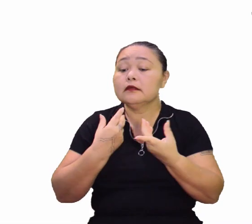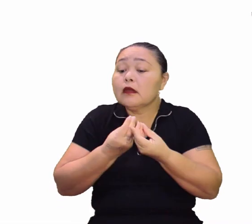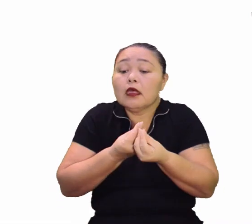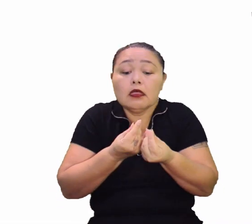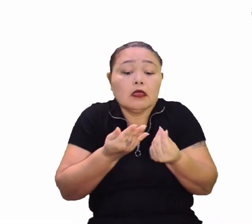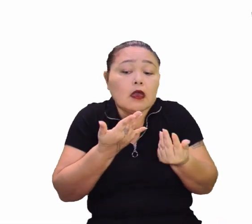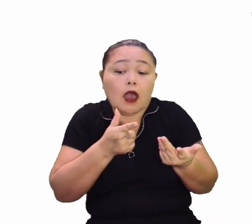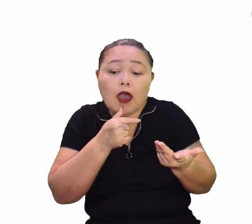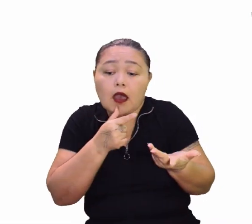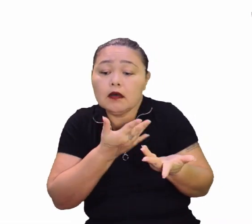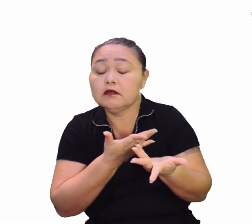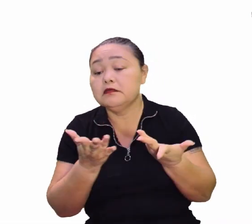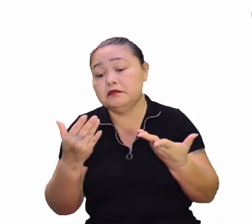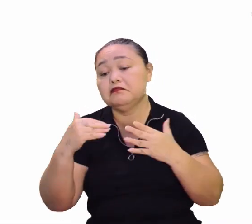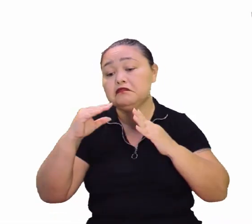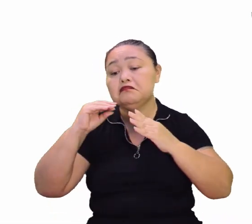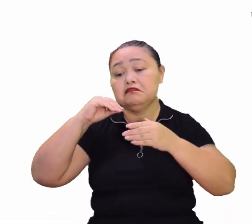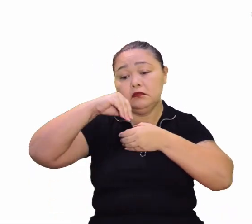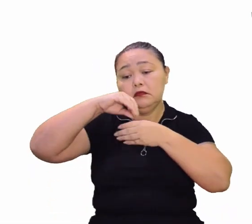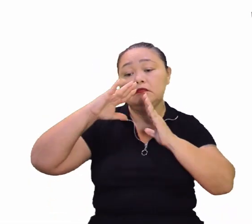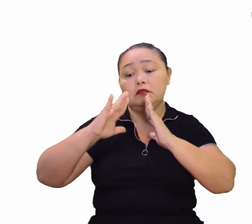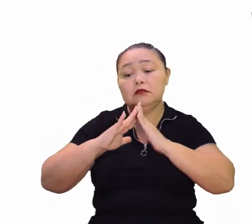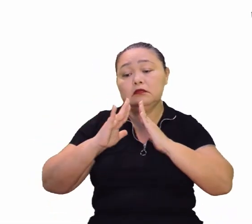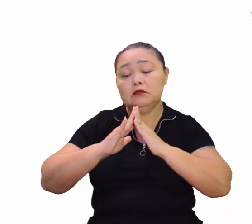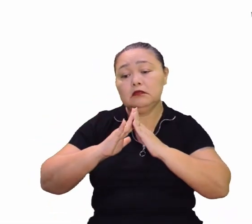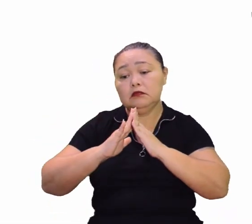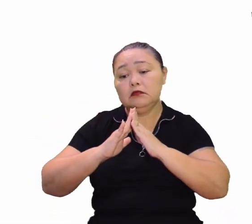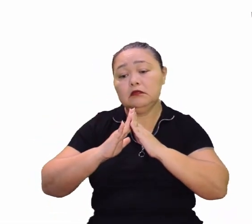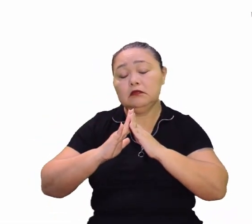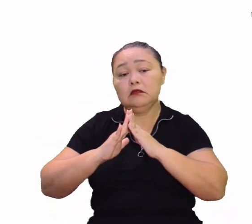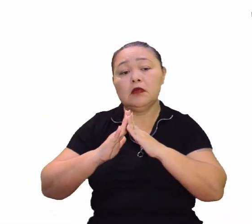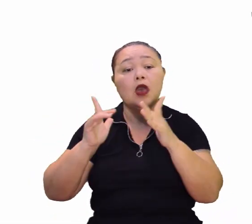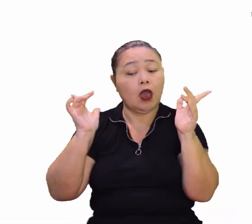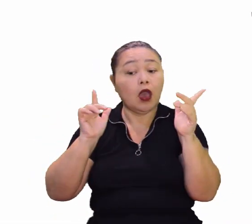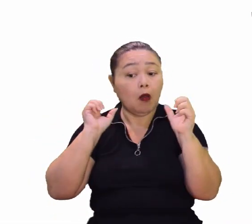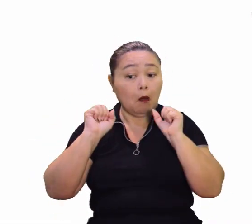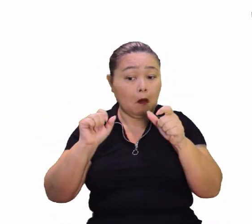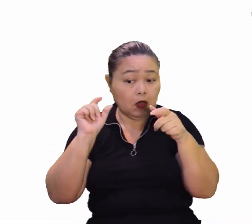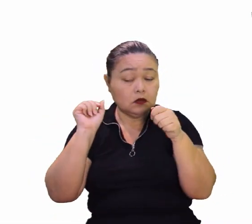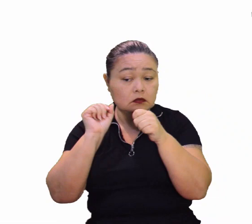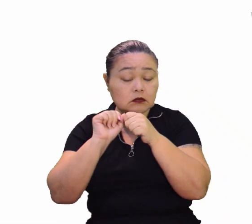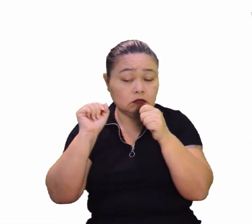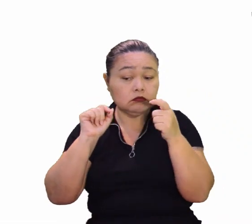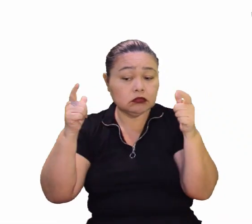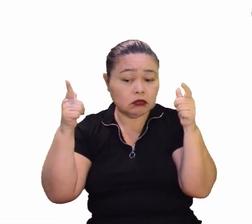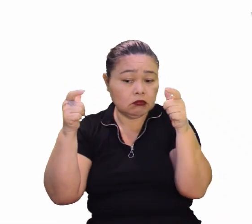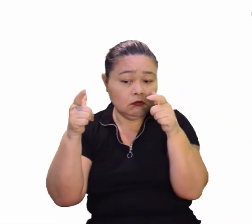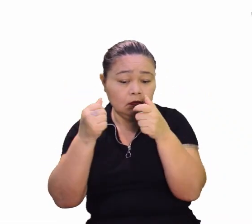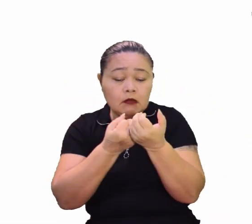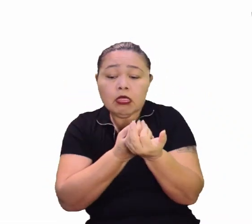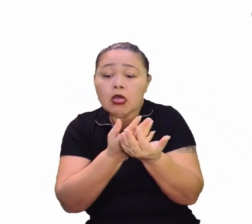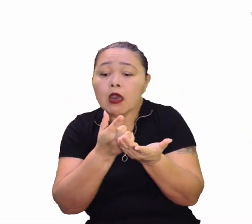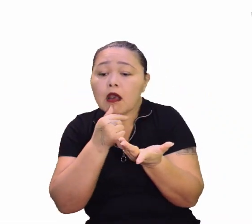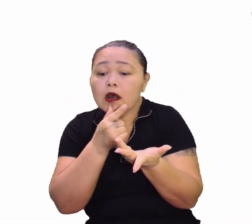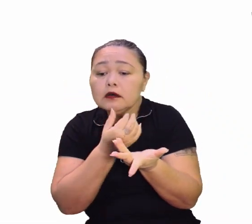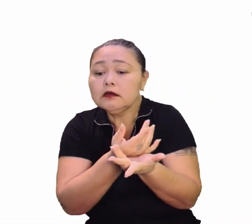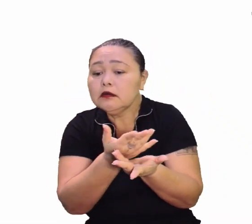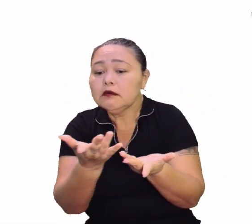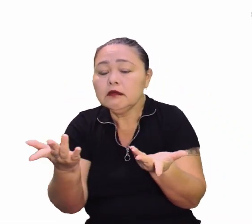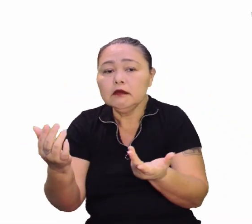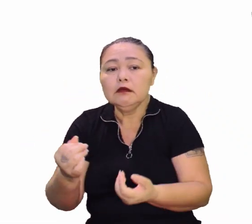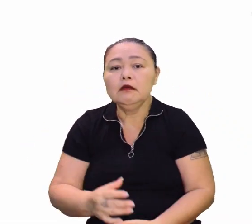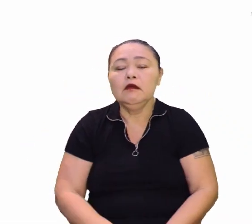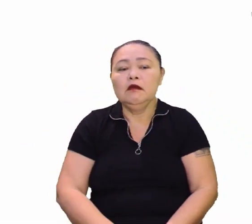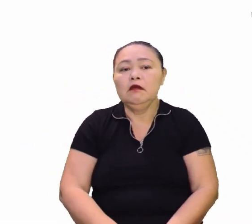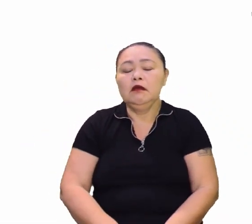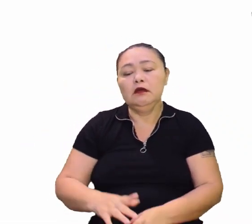desperdício do uso doméstico. Que a gente pode fazer muitas ações para diminuir essa questão do desperdício.